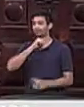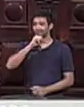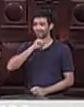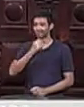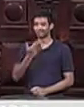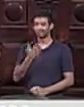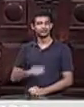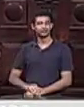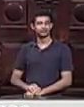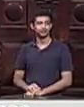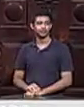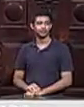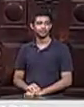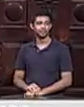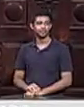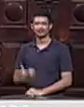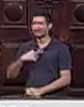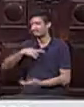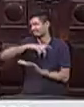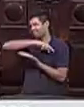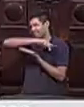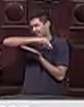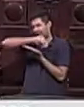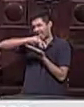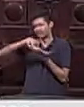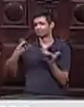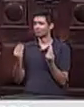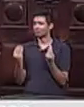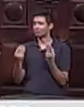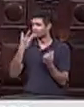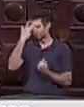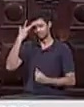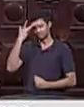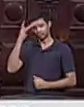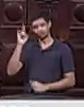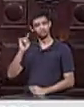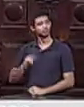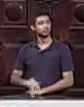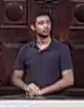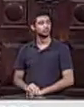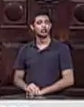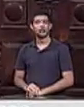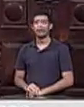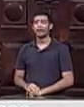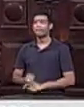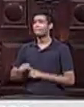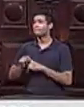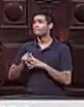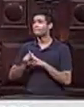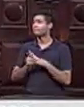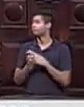Essa rede que atende milhares de pessoas e que há meses não recebe um centavo,